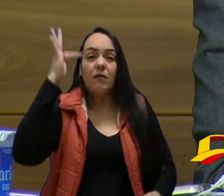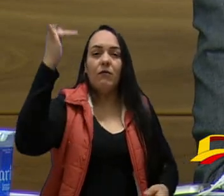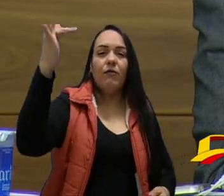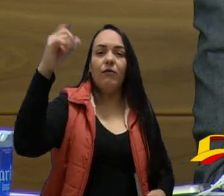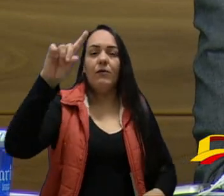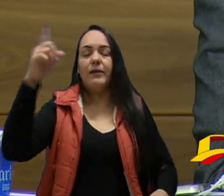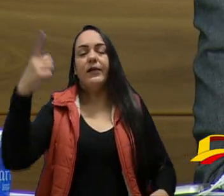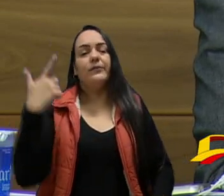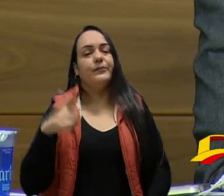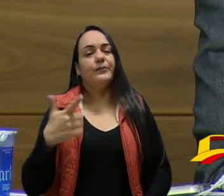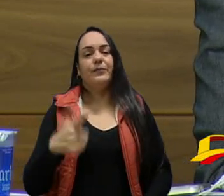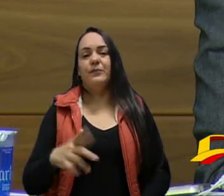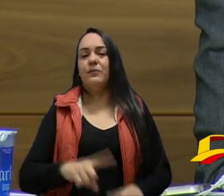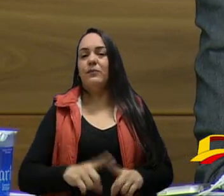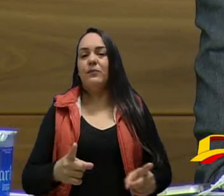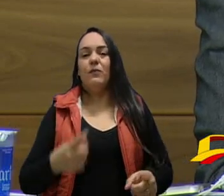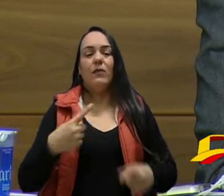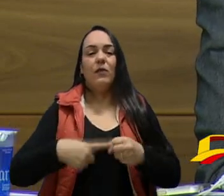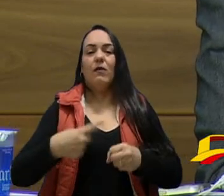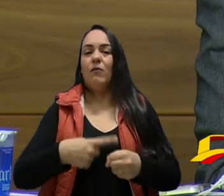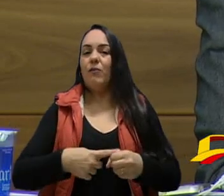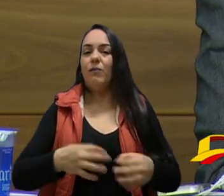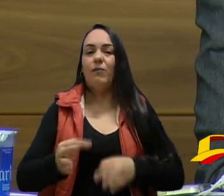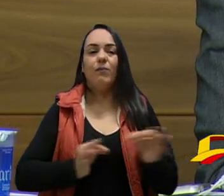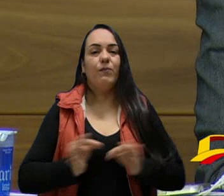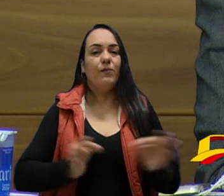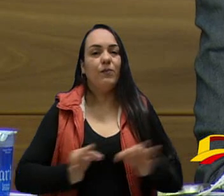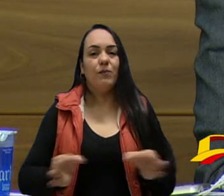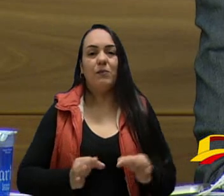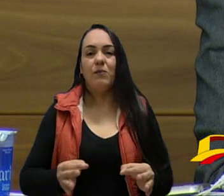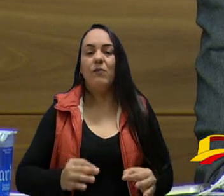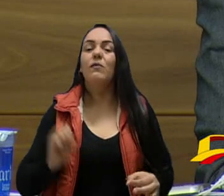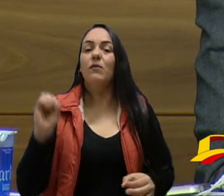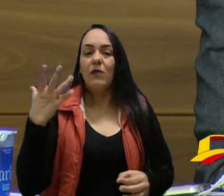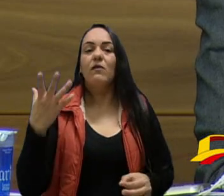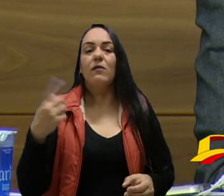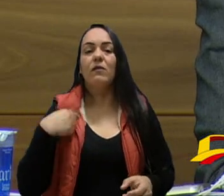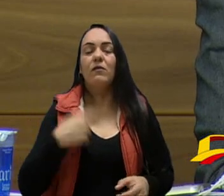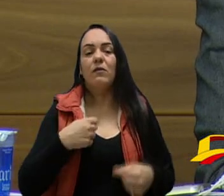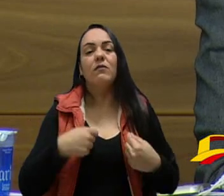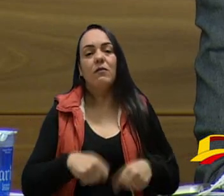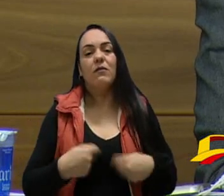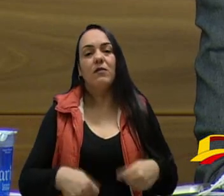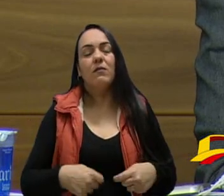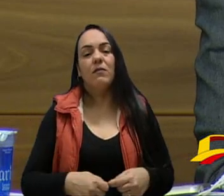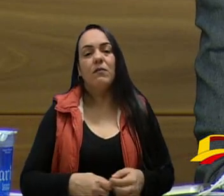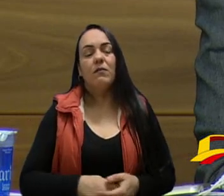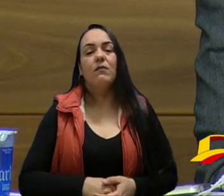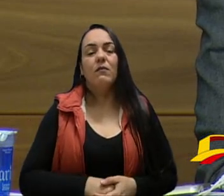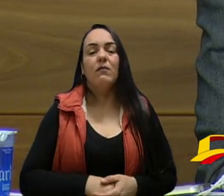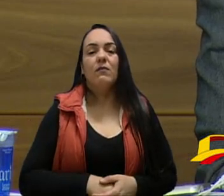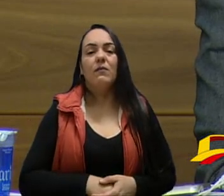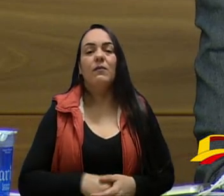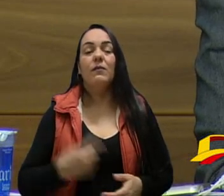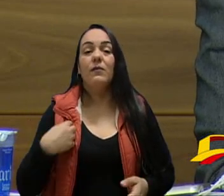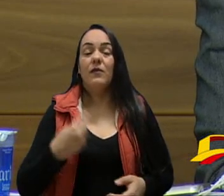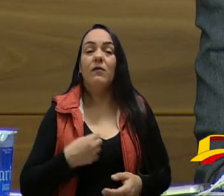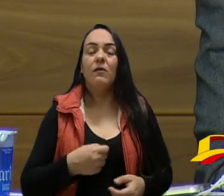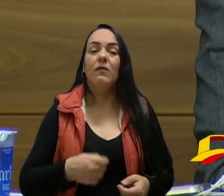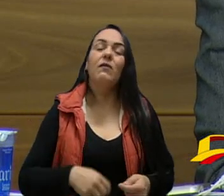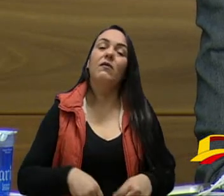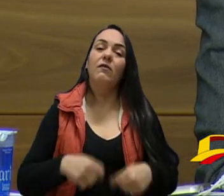não temos agora o município também ele já estava preparado para tanto e foi isso que nós fizemos na parte